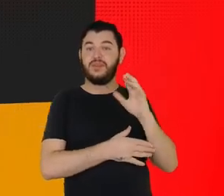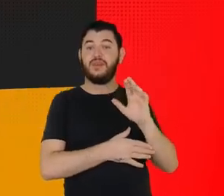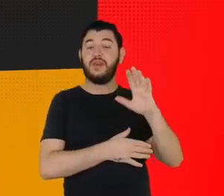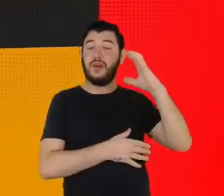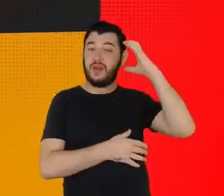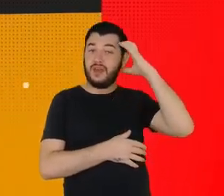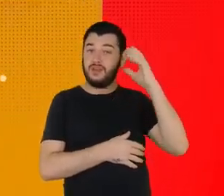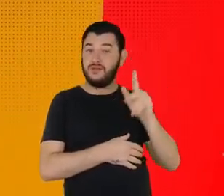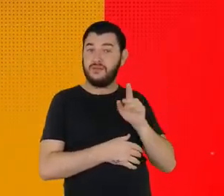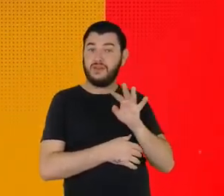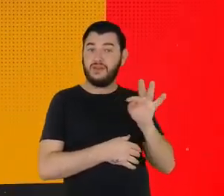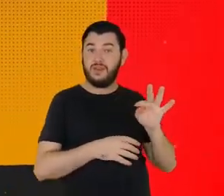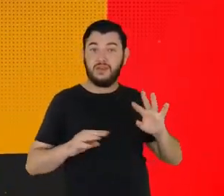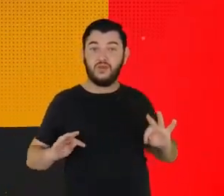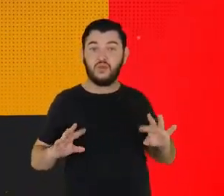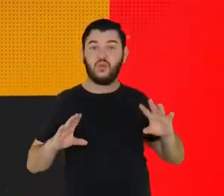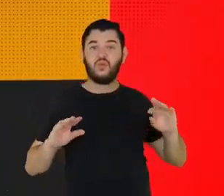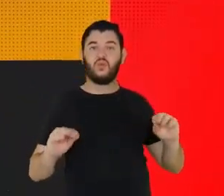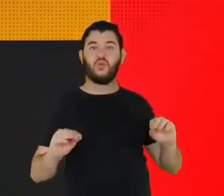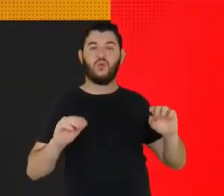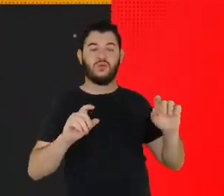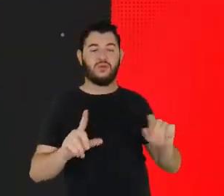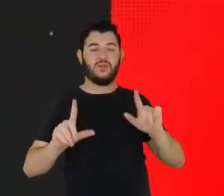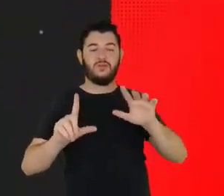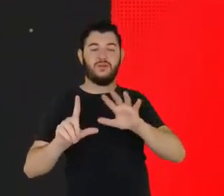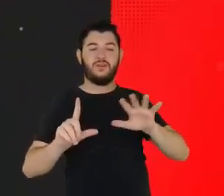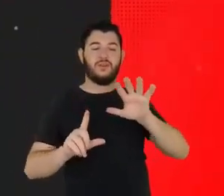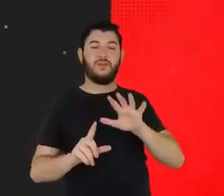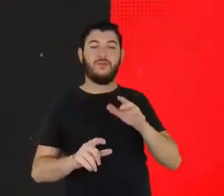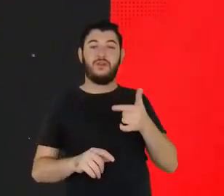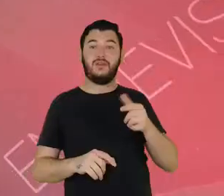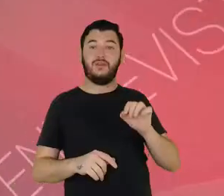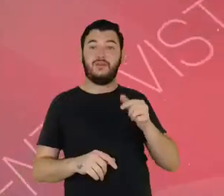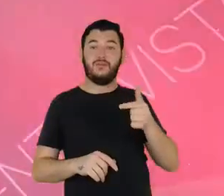E você faz parte dessa jornada.